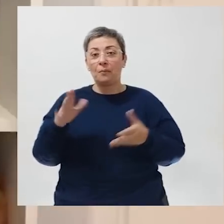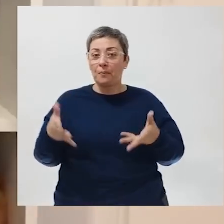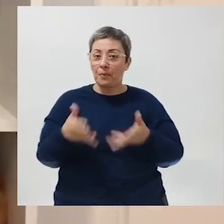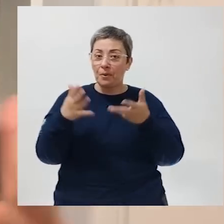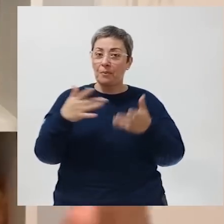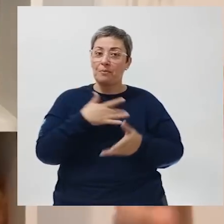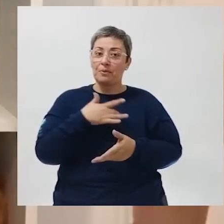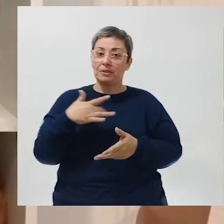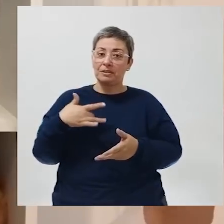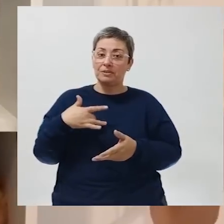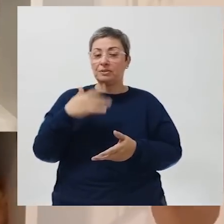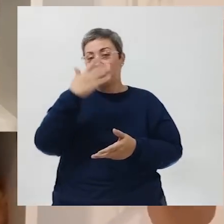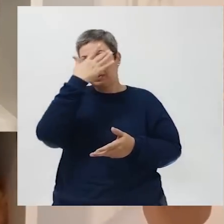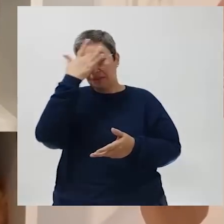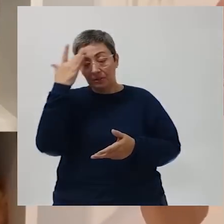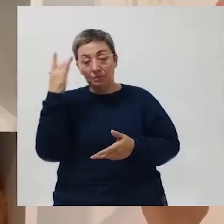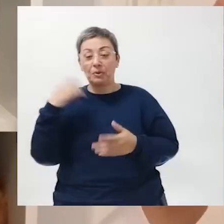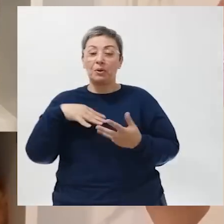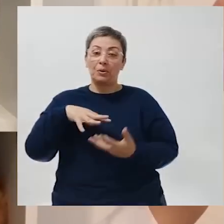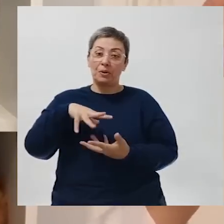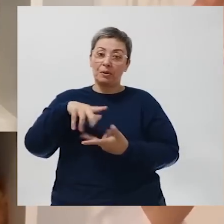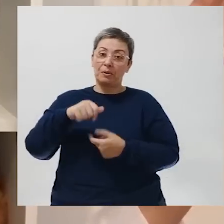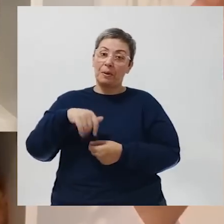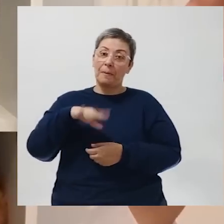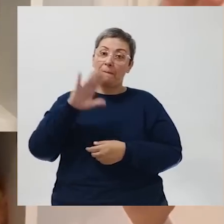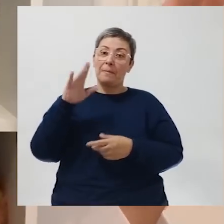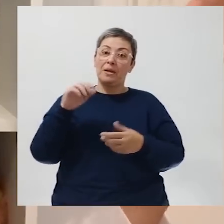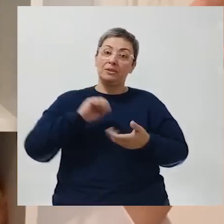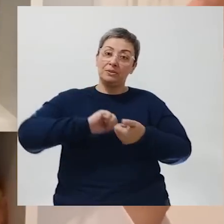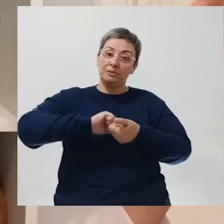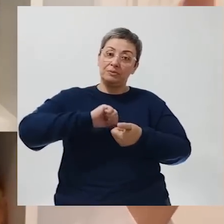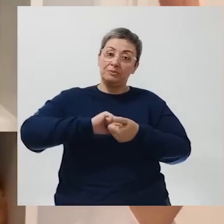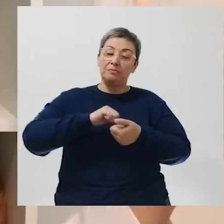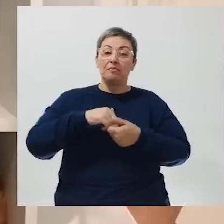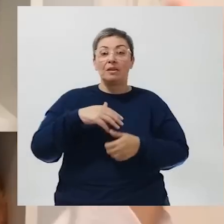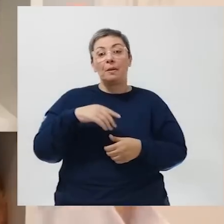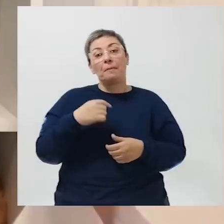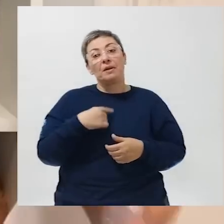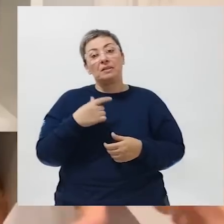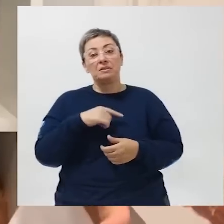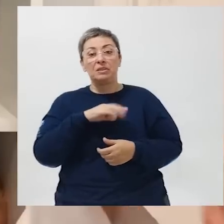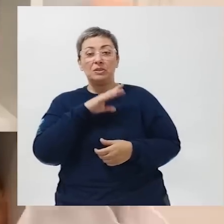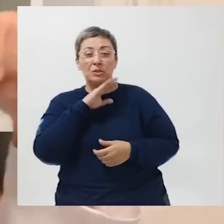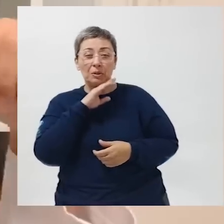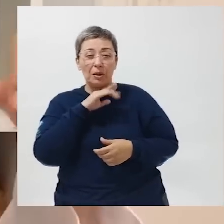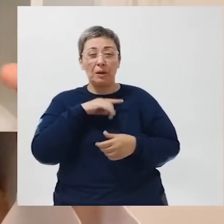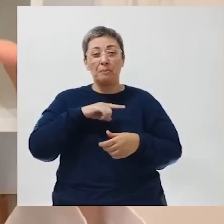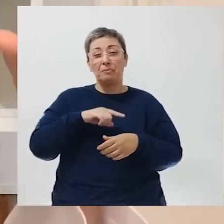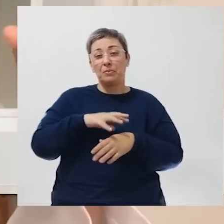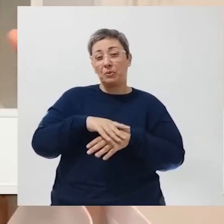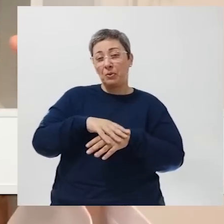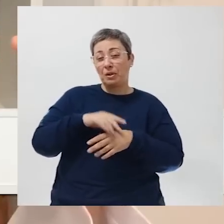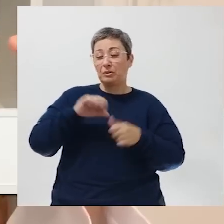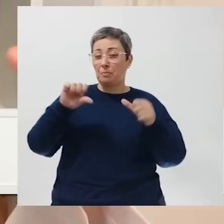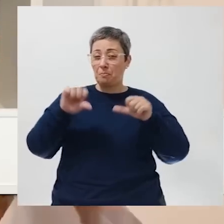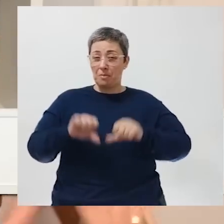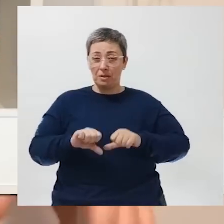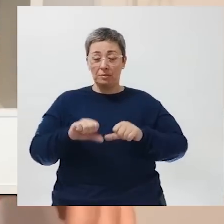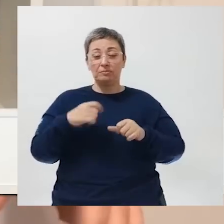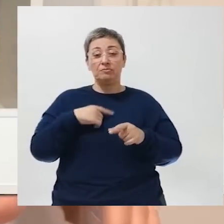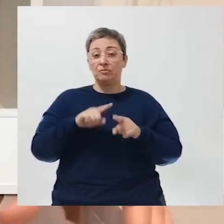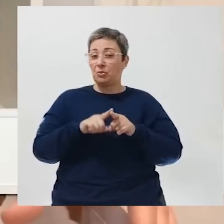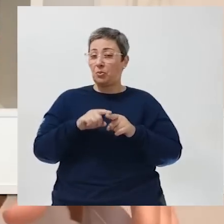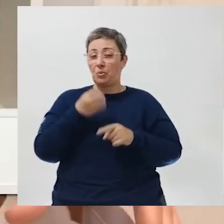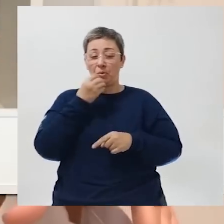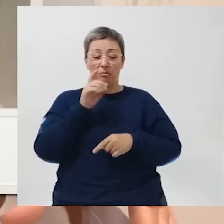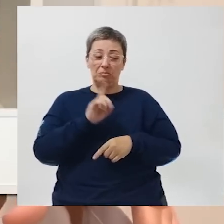para promover saúde para as pessoas e ter um mundo com muito mais qualidade e muito menos pessoas doentes, não é verdade? Porque